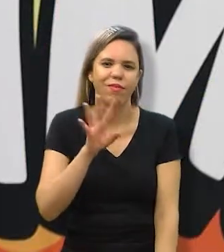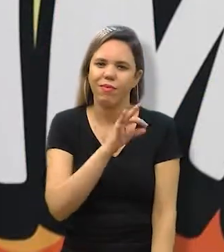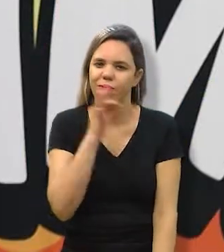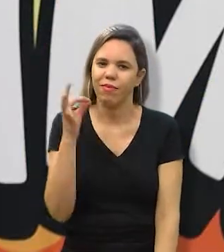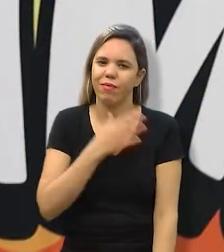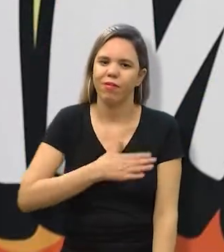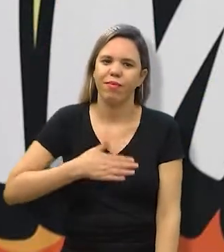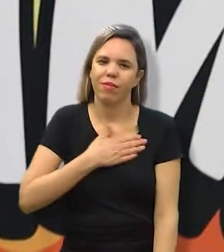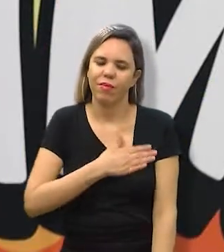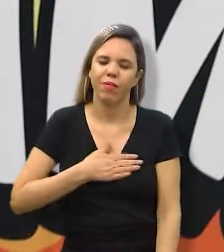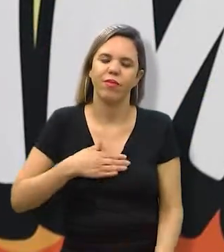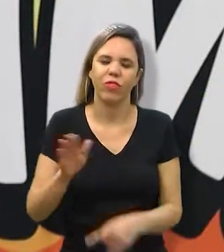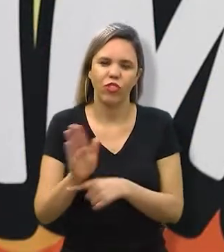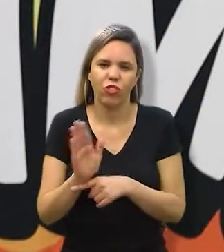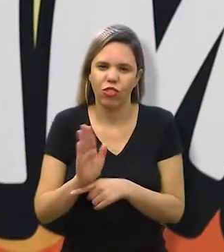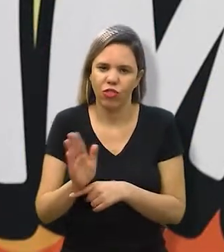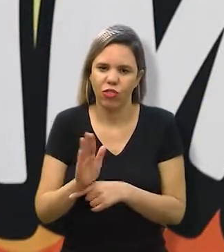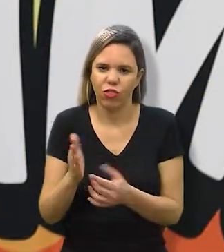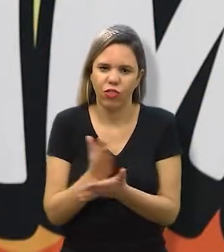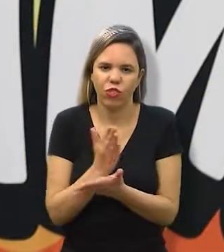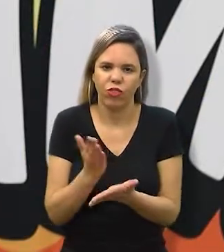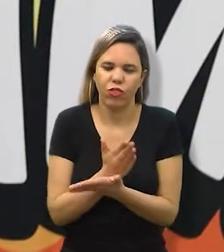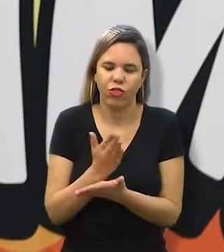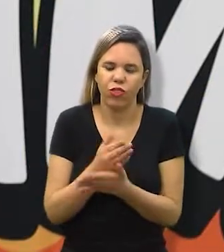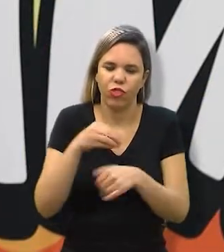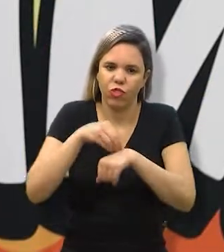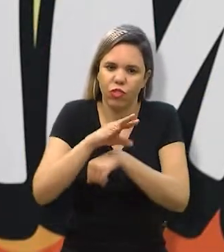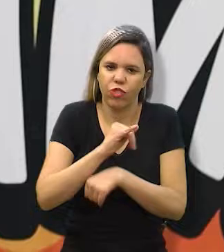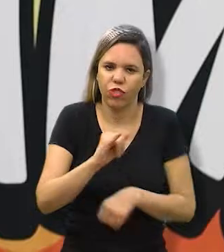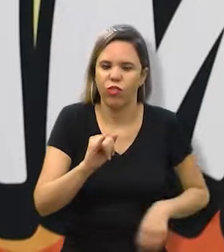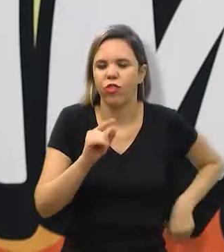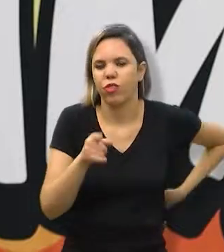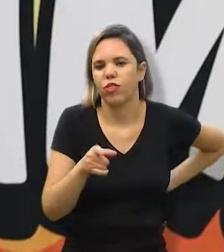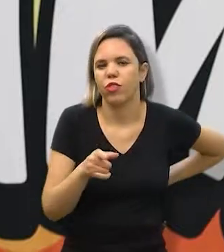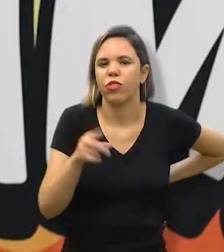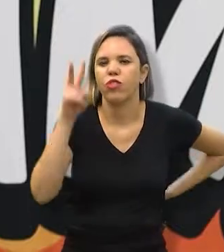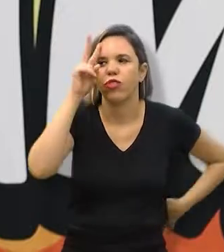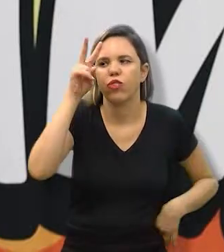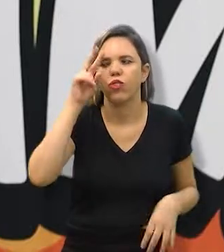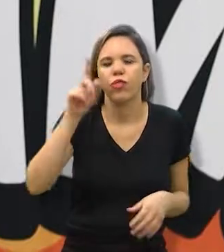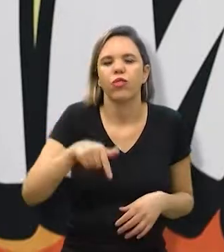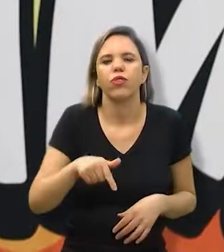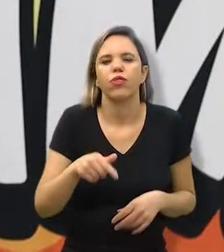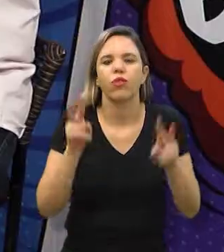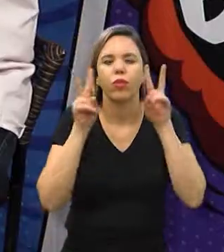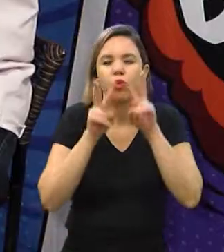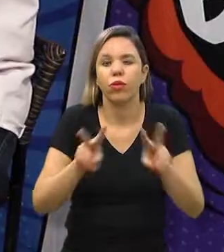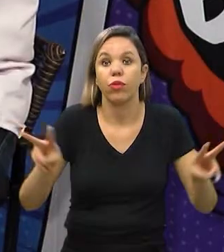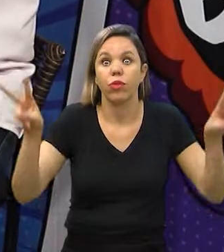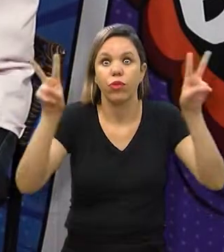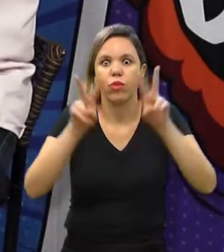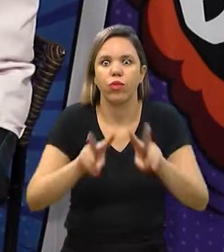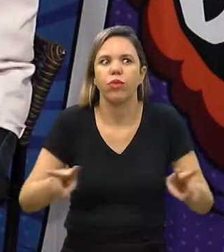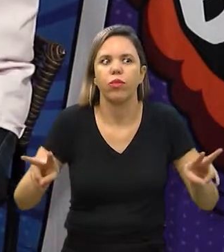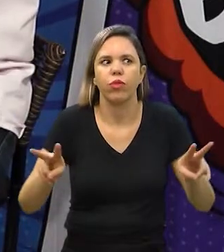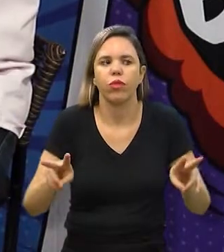Sensacional, adorei o book trailer. Renata, olha, vou te dar uma dica. A sua história, ela é tão